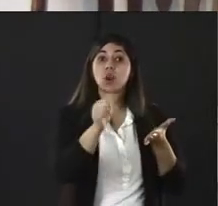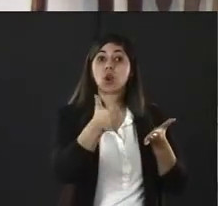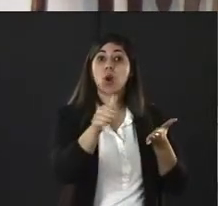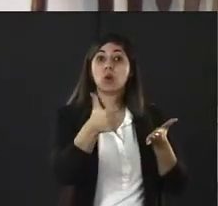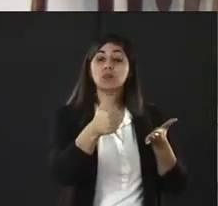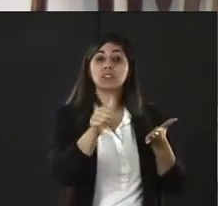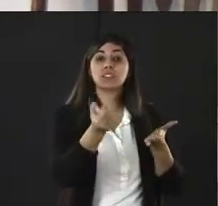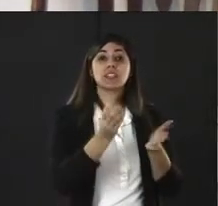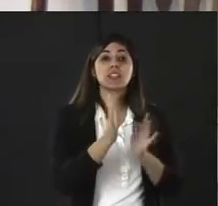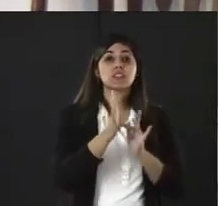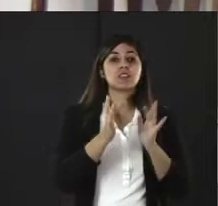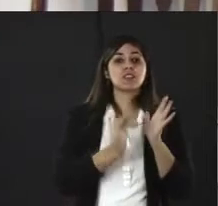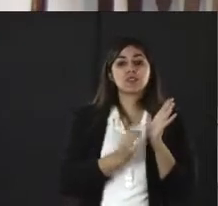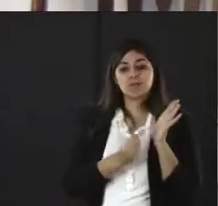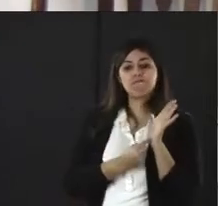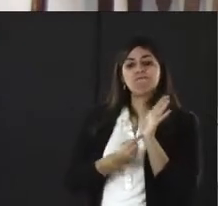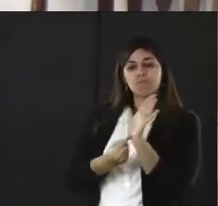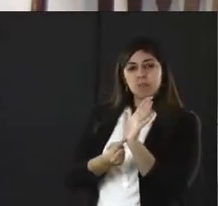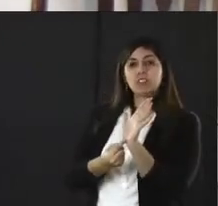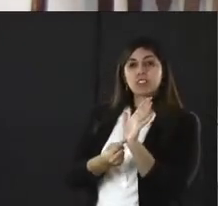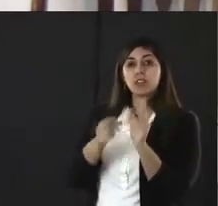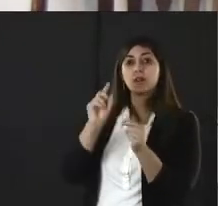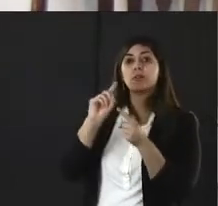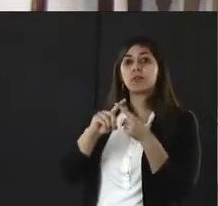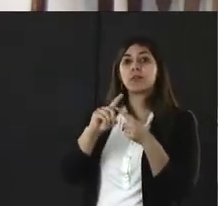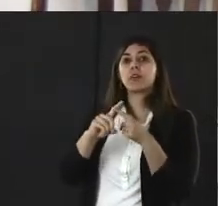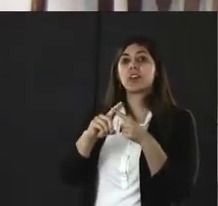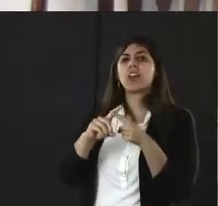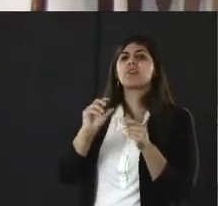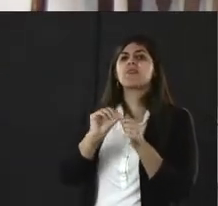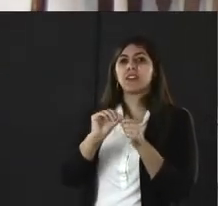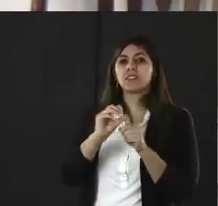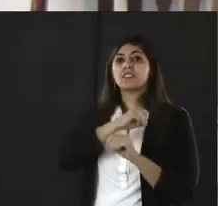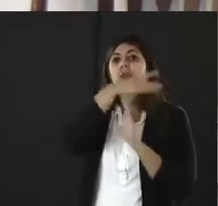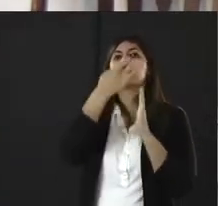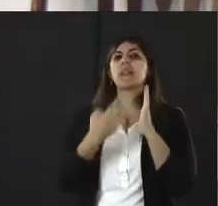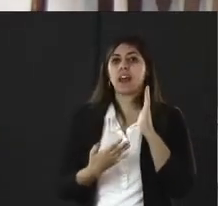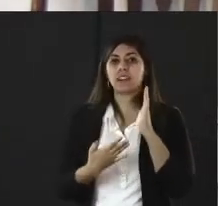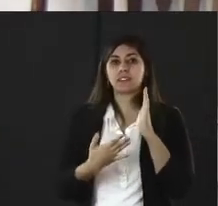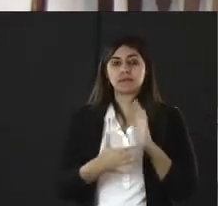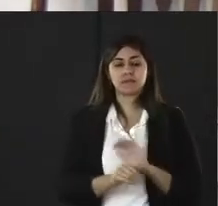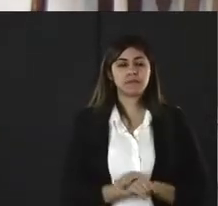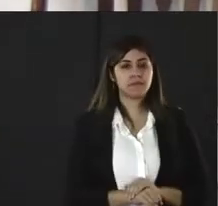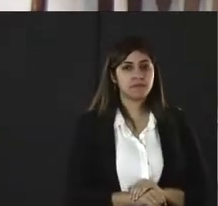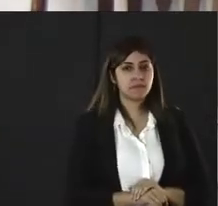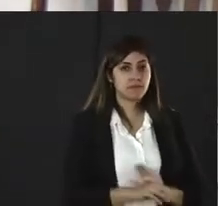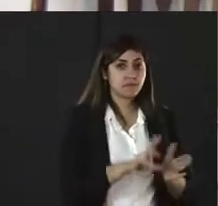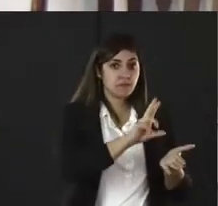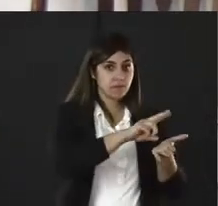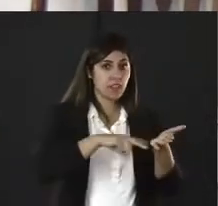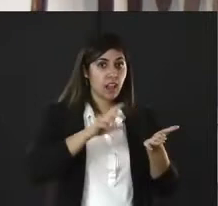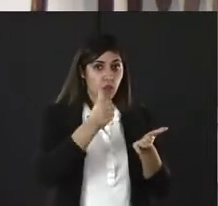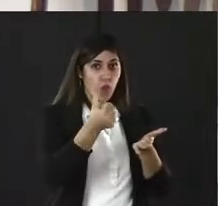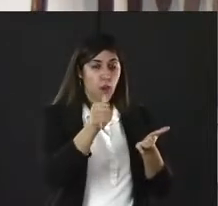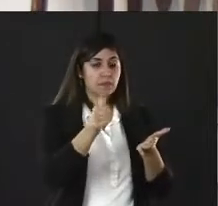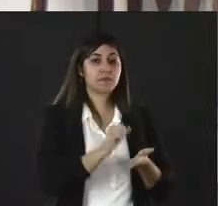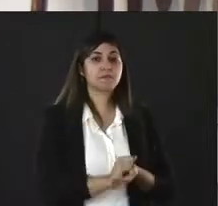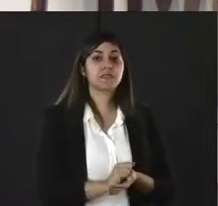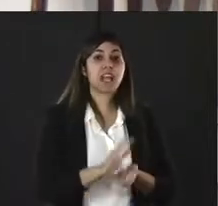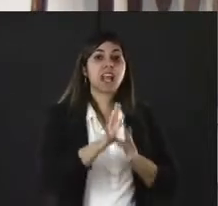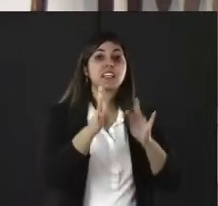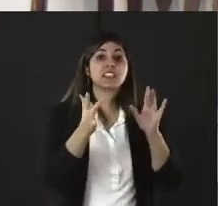porque jesus fez este sinal versículo 11 dias com este de um jesus